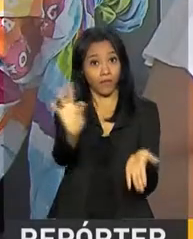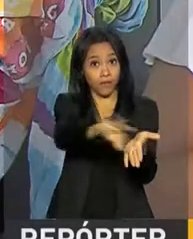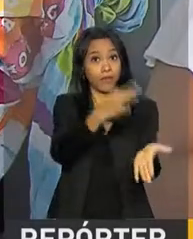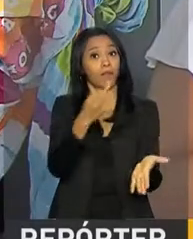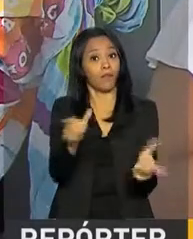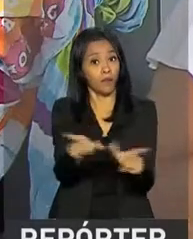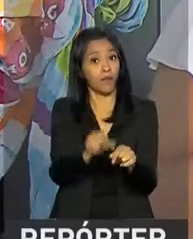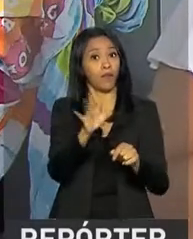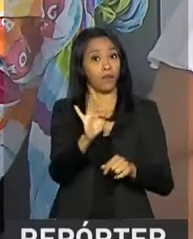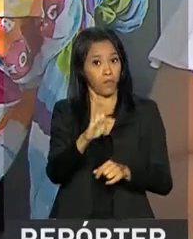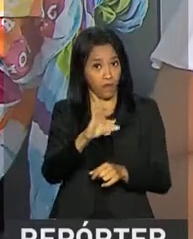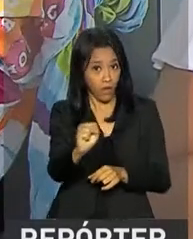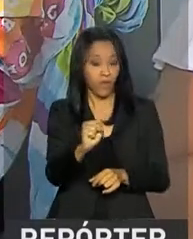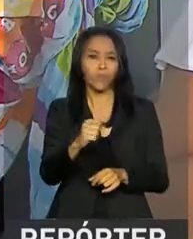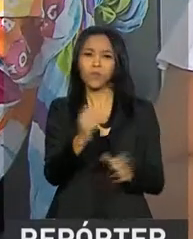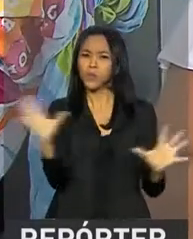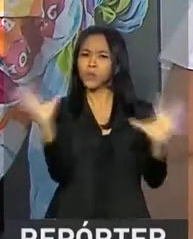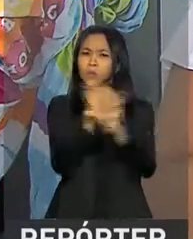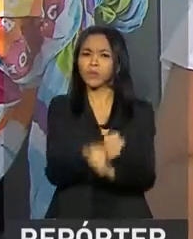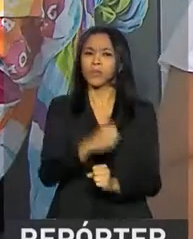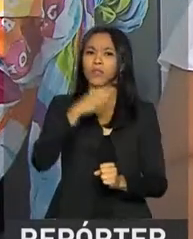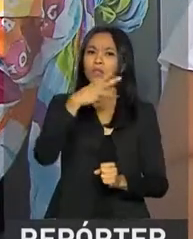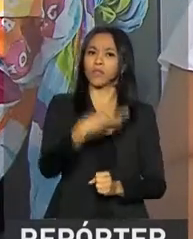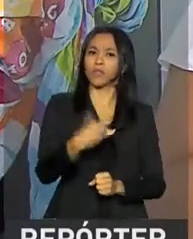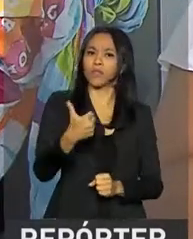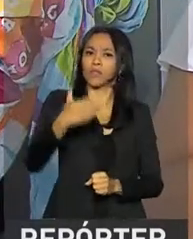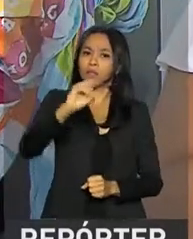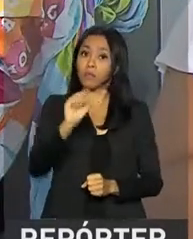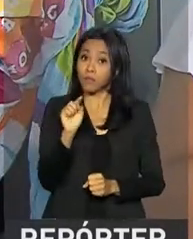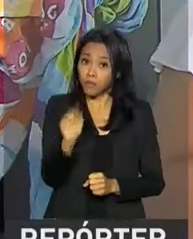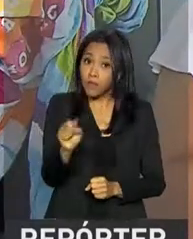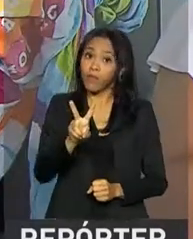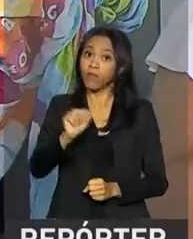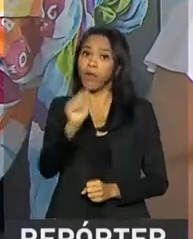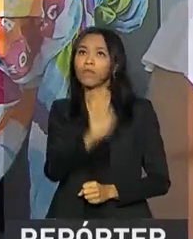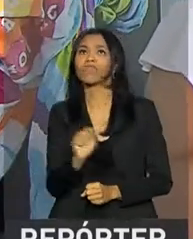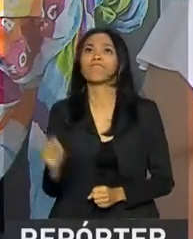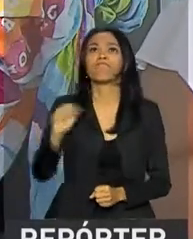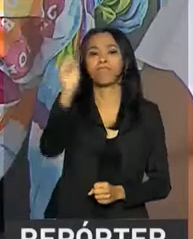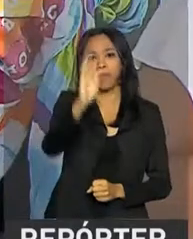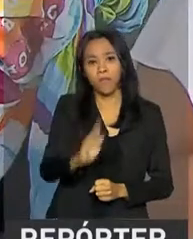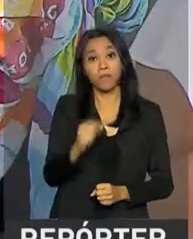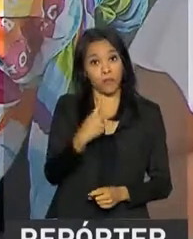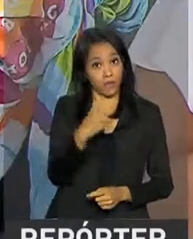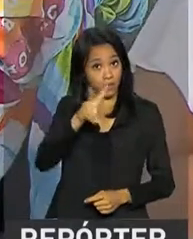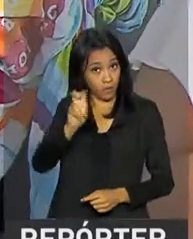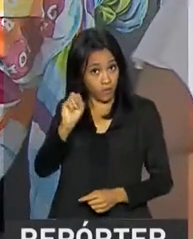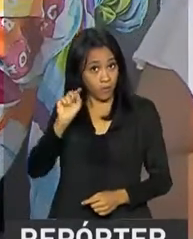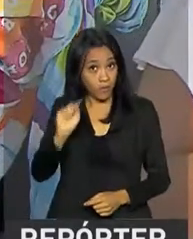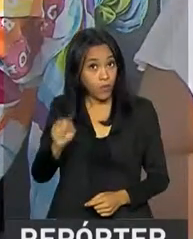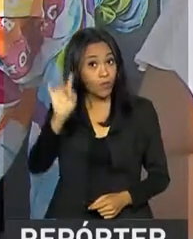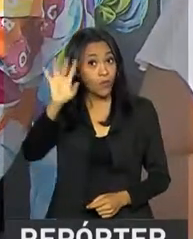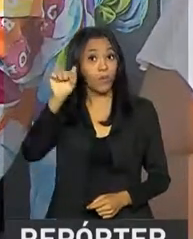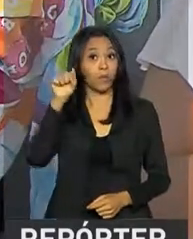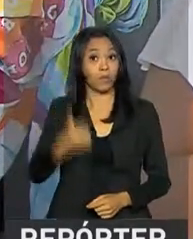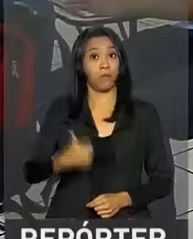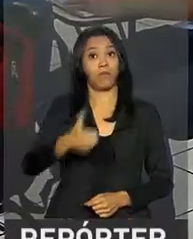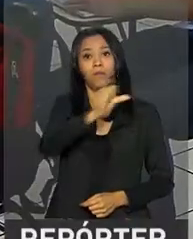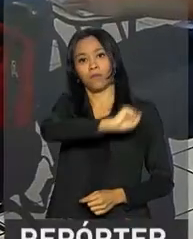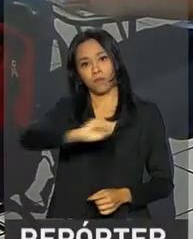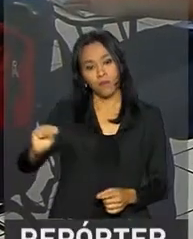fiéis ao todo são 310 mil vagas em todo o brasil 155 mil só para este primeiro semestre